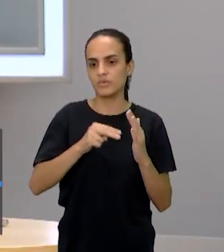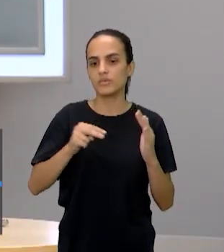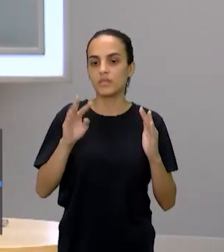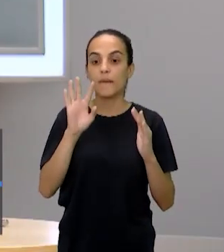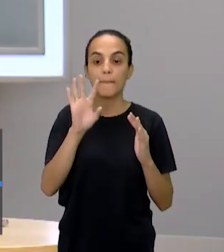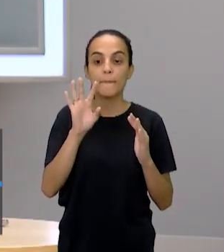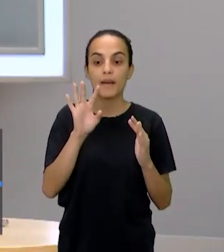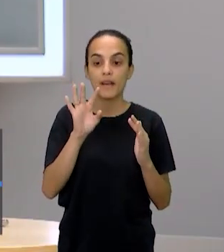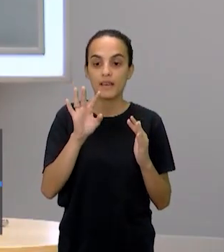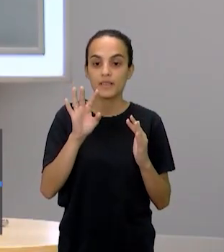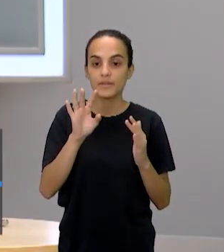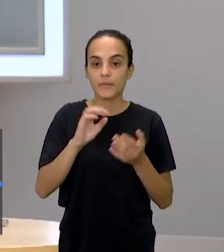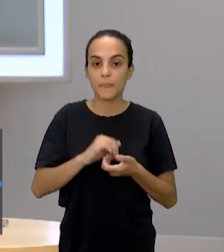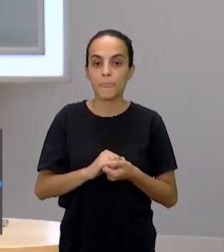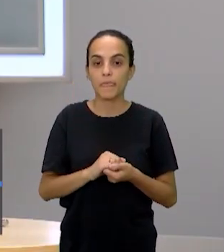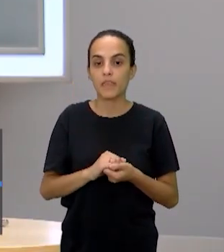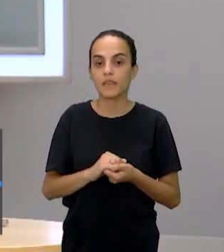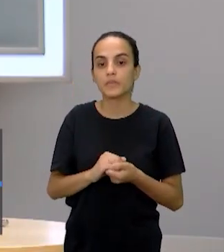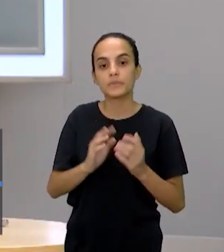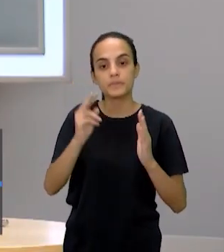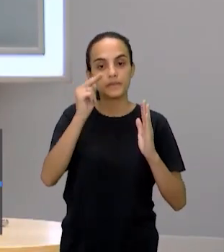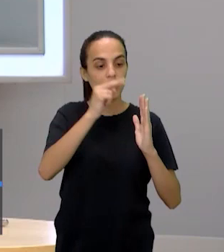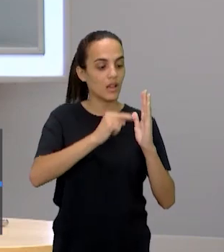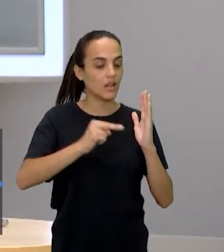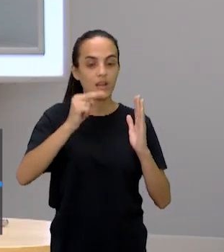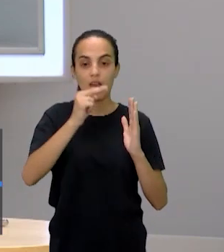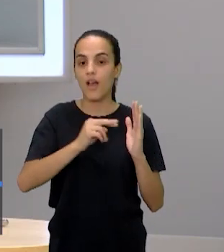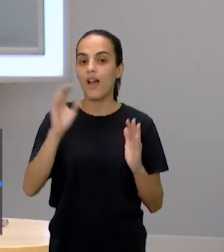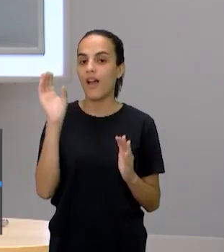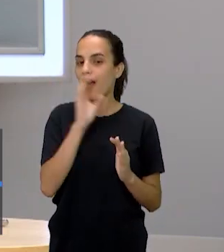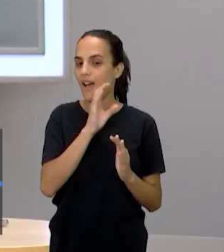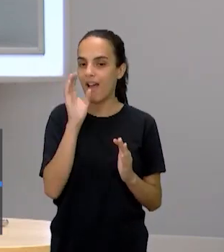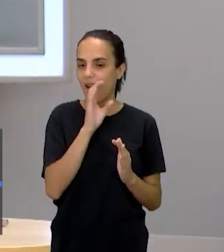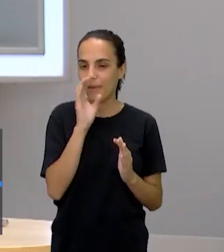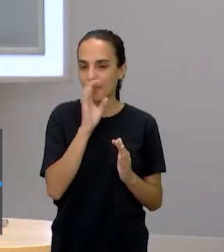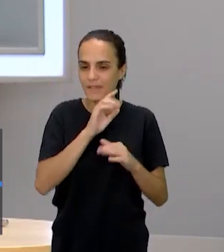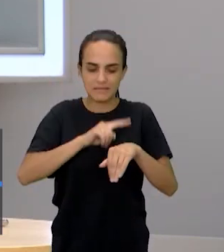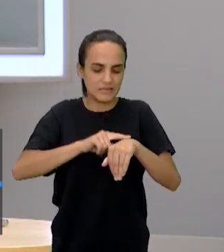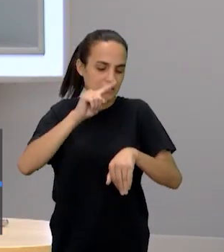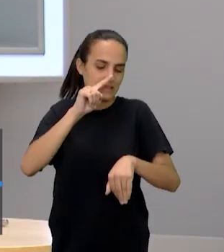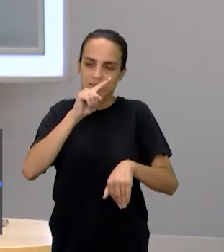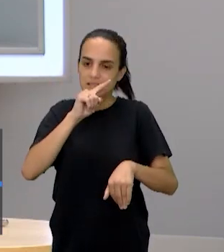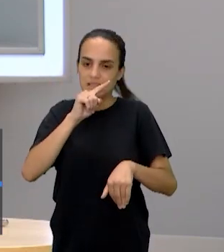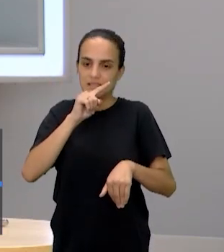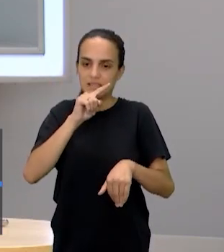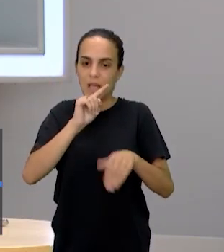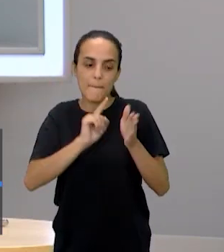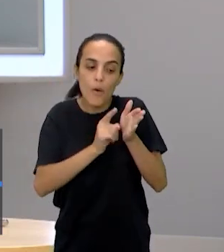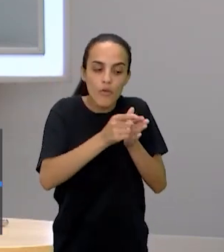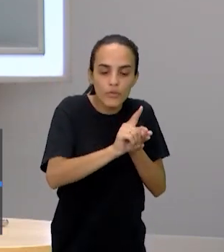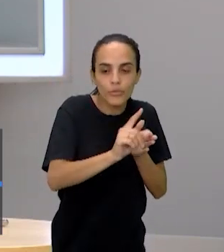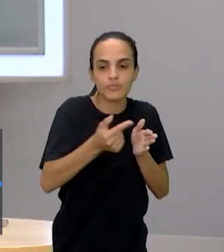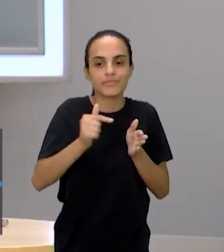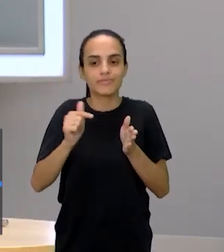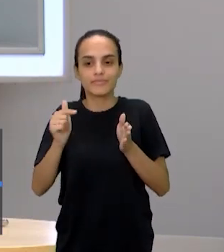claro. Mas eu devo dizer que é uma leitura rápida, ligeira, superficial, uma